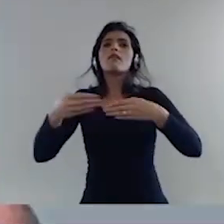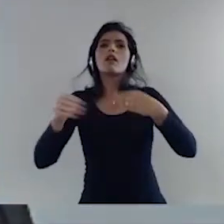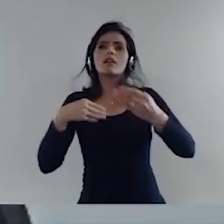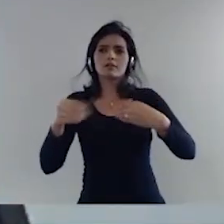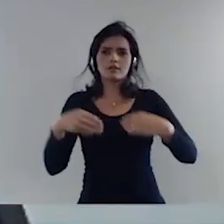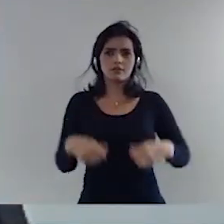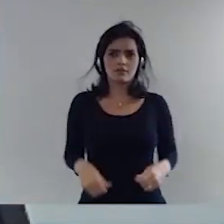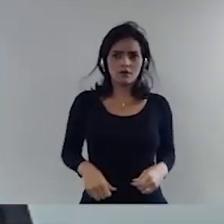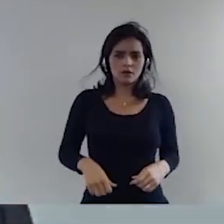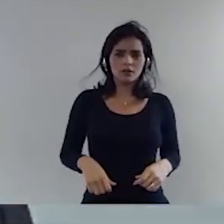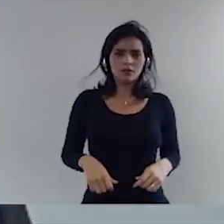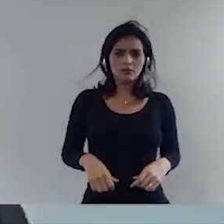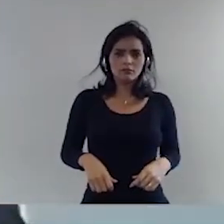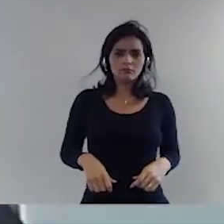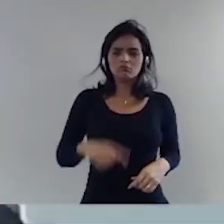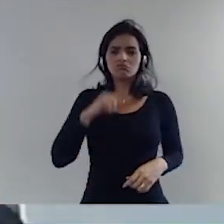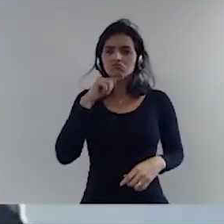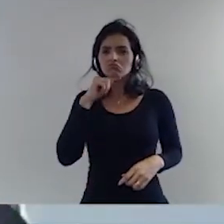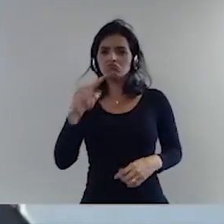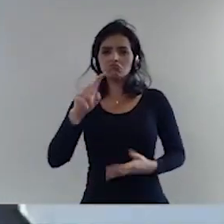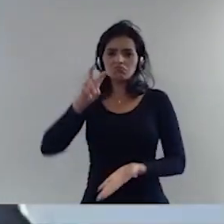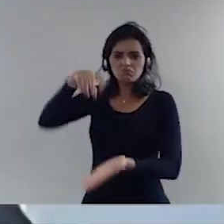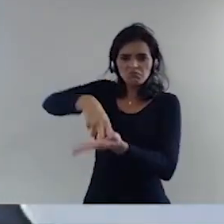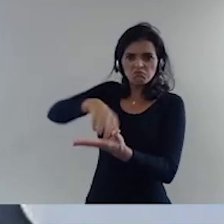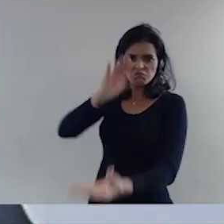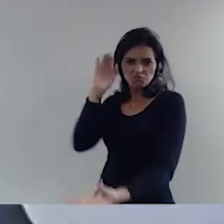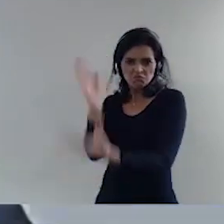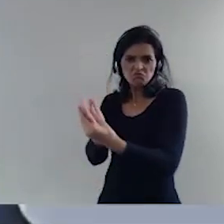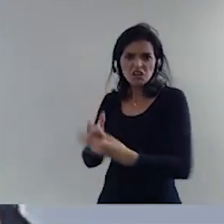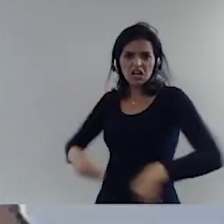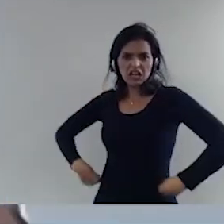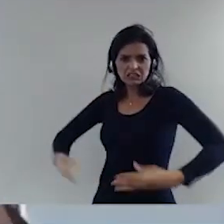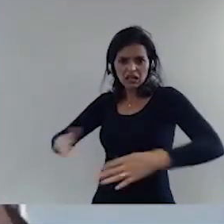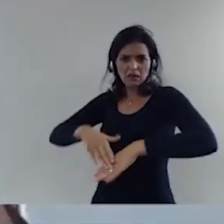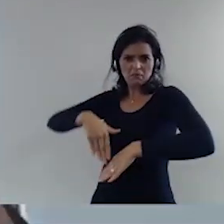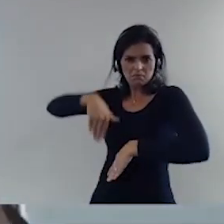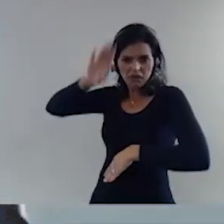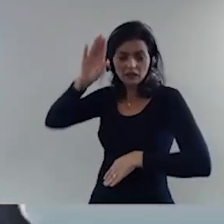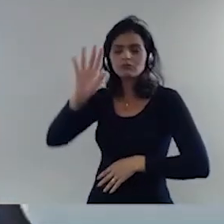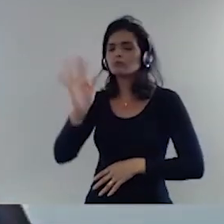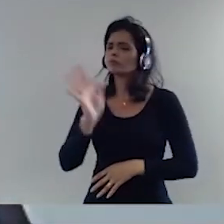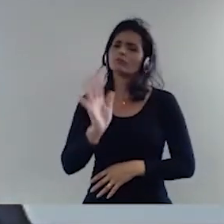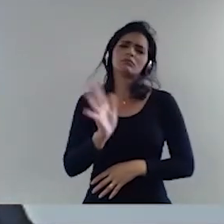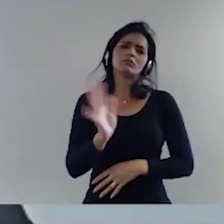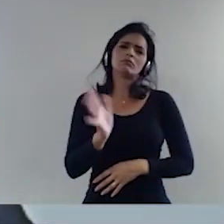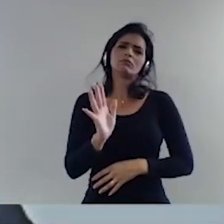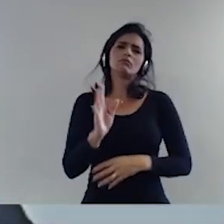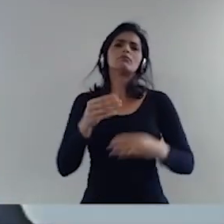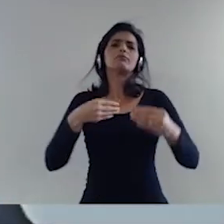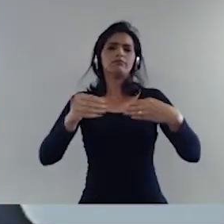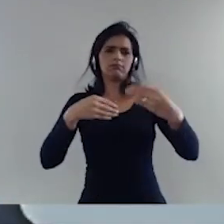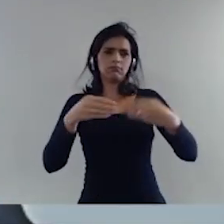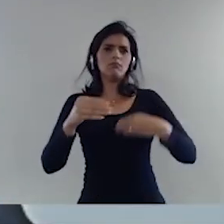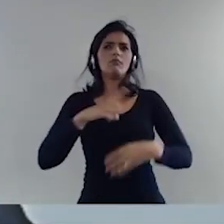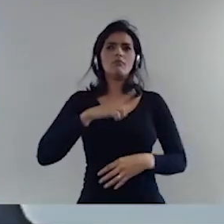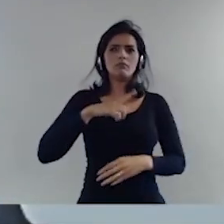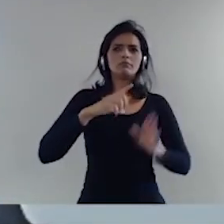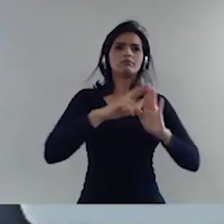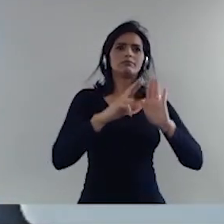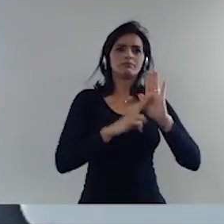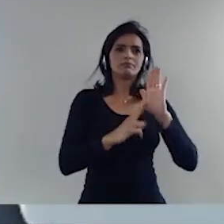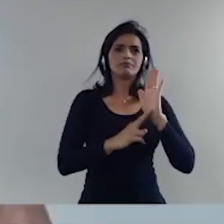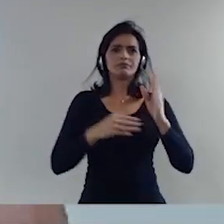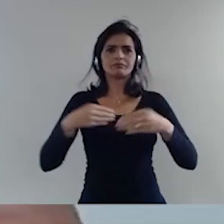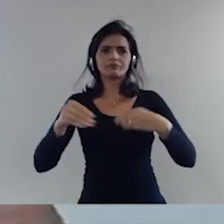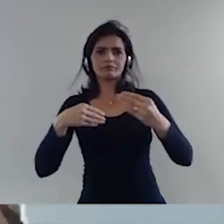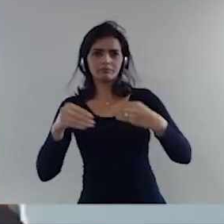vai ser punido por gastar mais do que devia, do que não cumprir metas